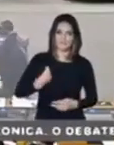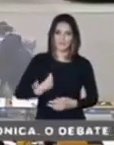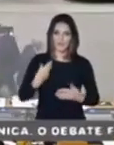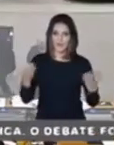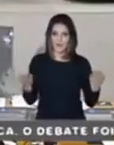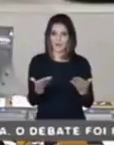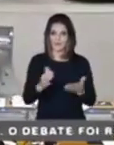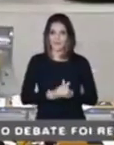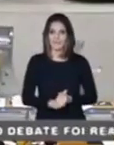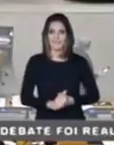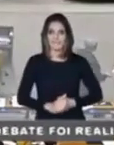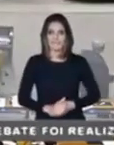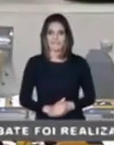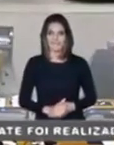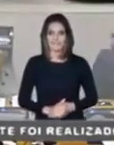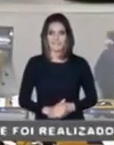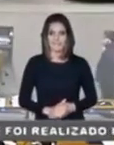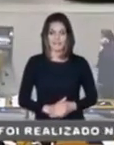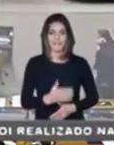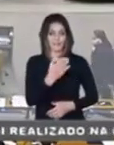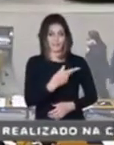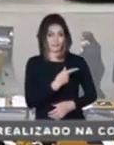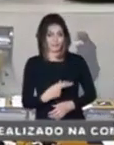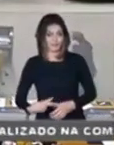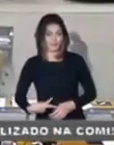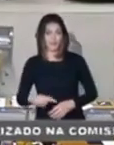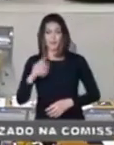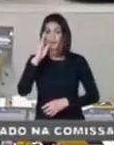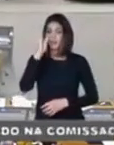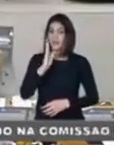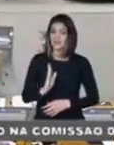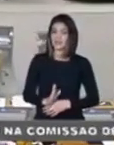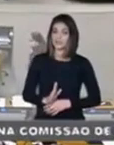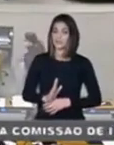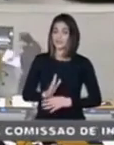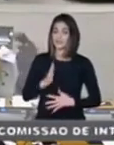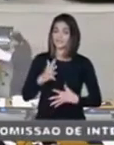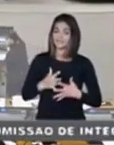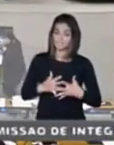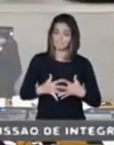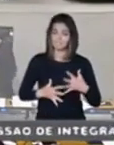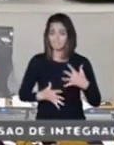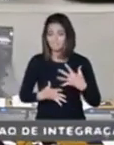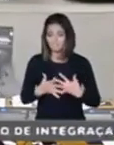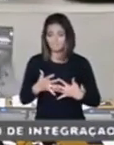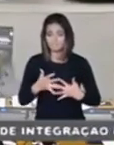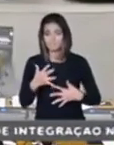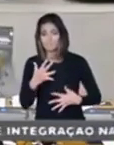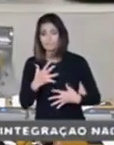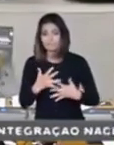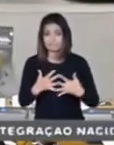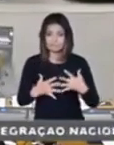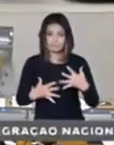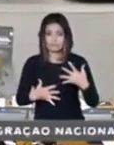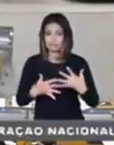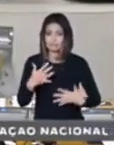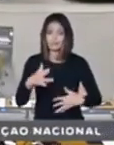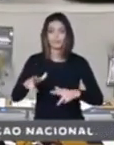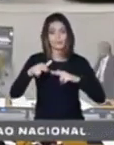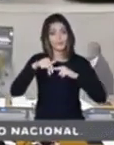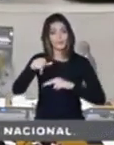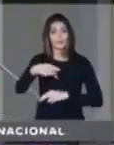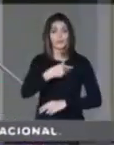Presidenta, o Brasil não está funcionando com o governo Bolsonaro. É triste ter que vir toda vez